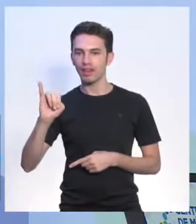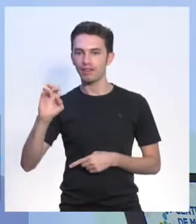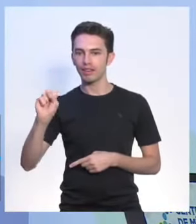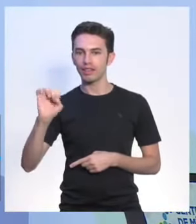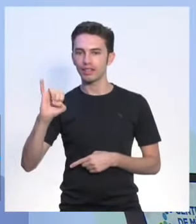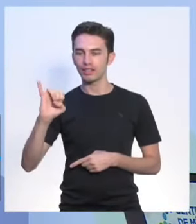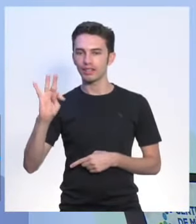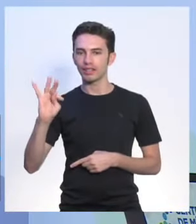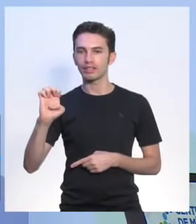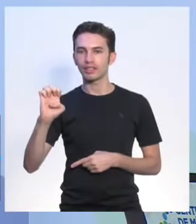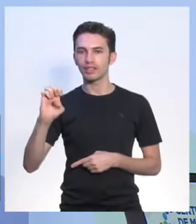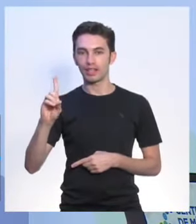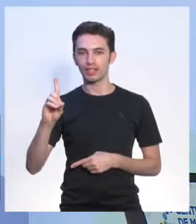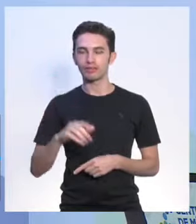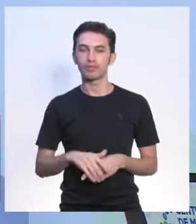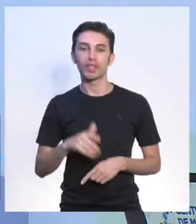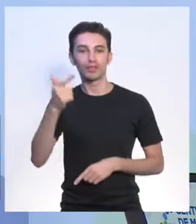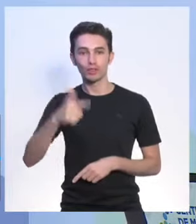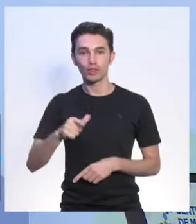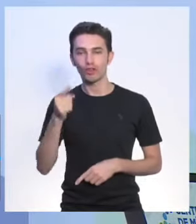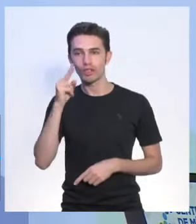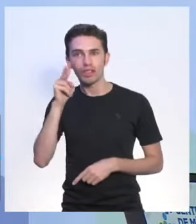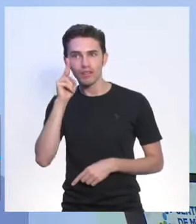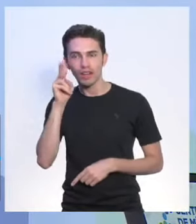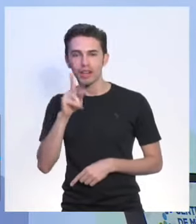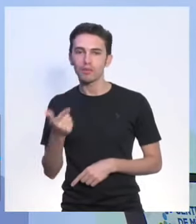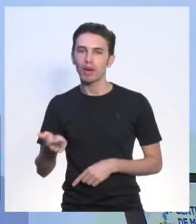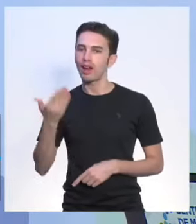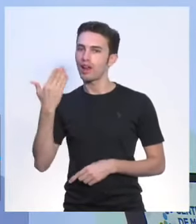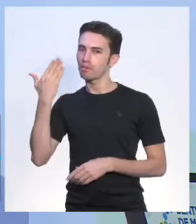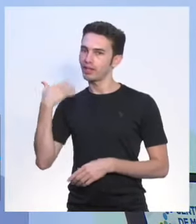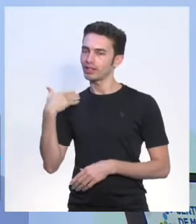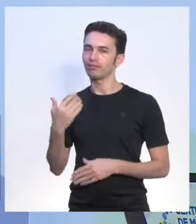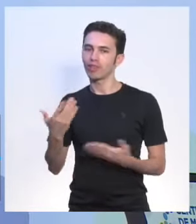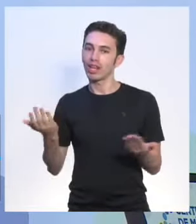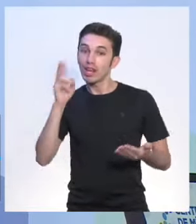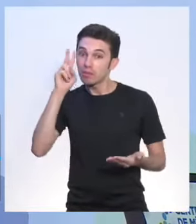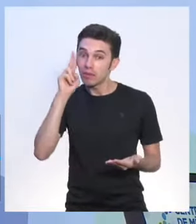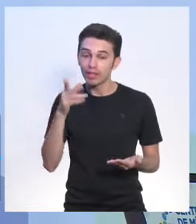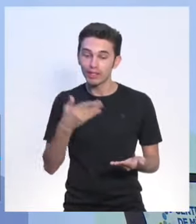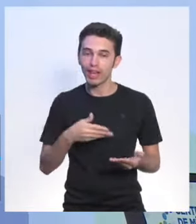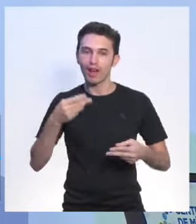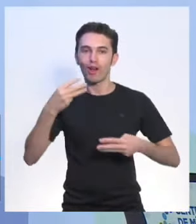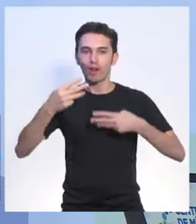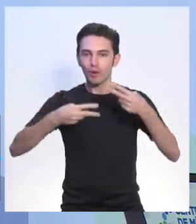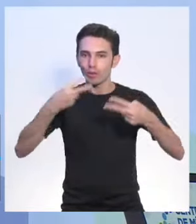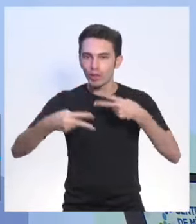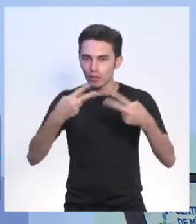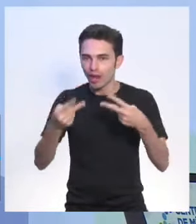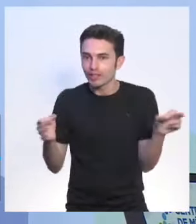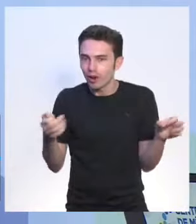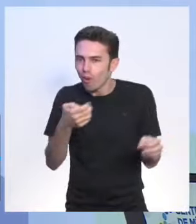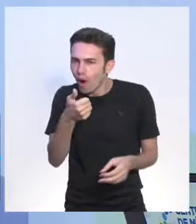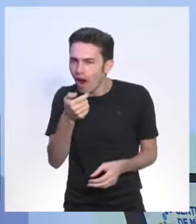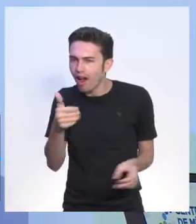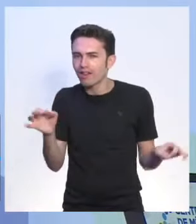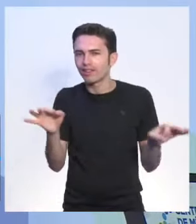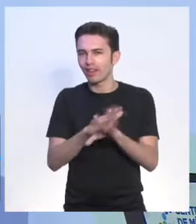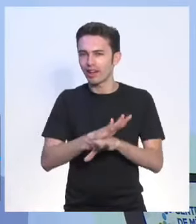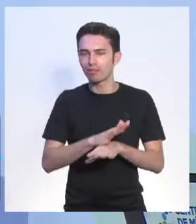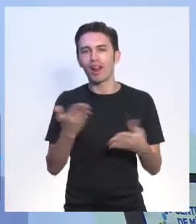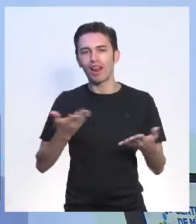já falamos nas nossas aulas passadas aí, lembrando que o bimestre está chegando ao fim, né, Ed? Yes. Então agora aí a gente vai ter uns momentos de